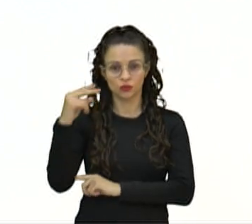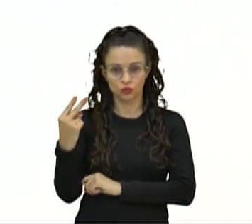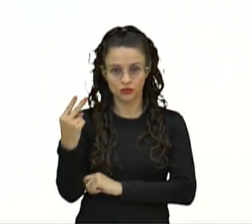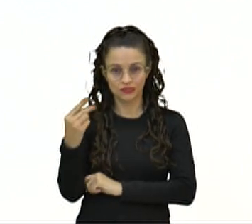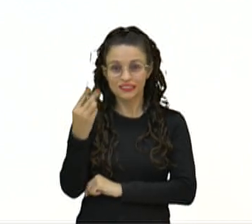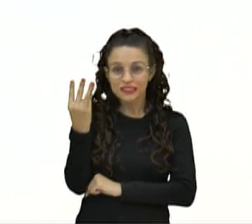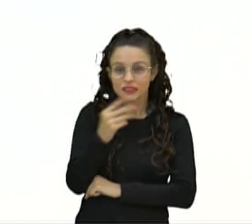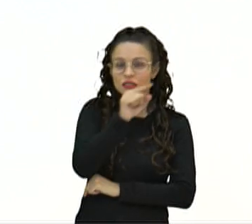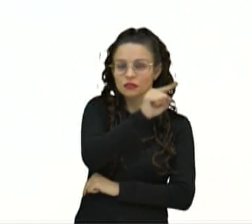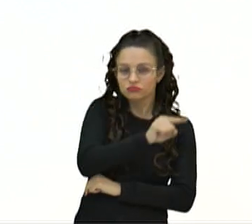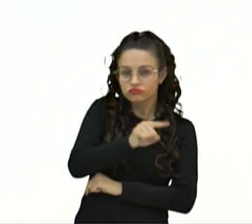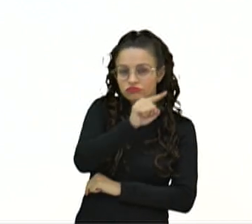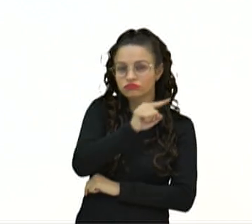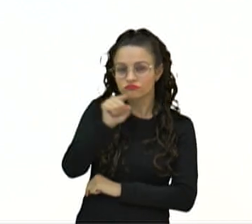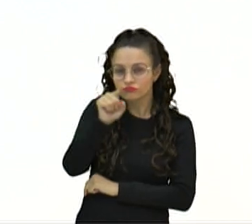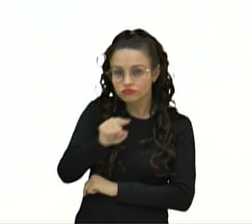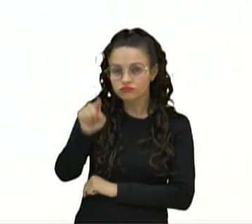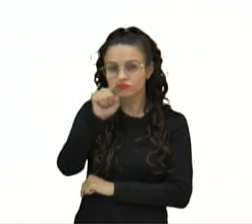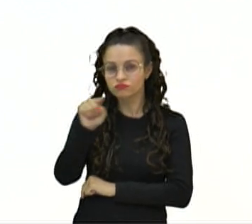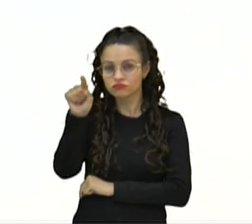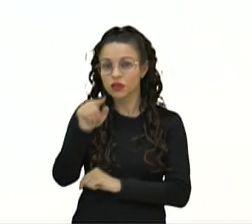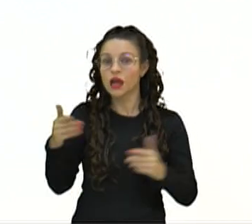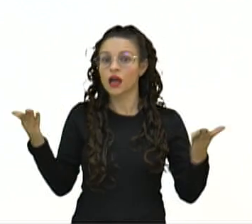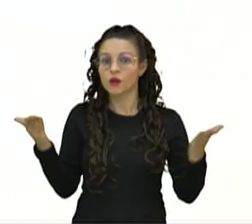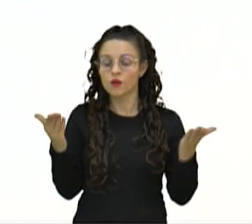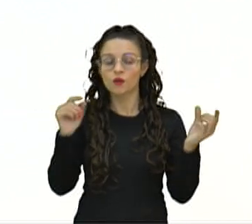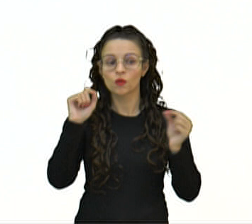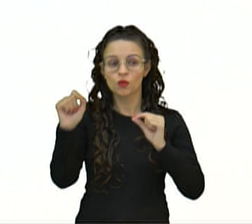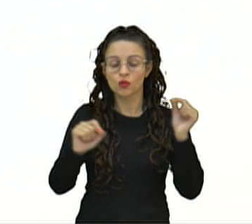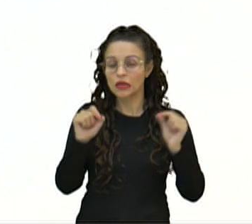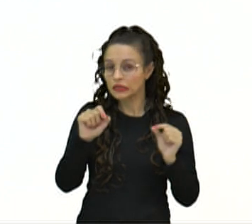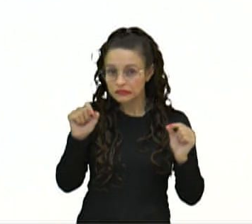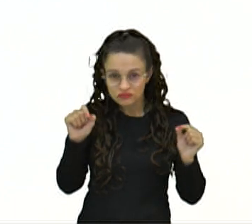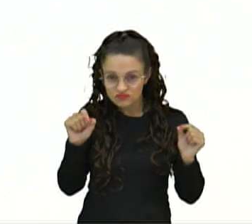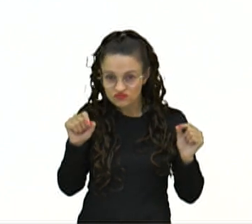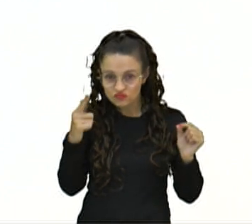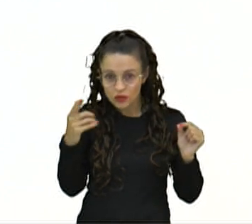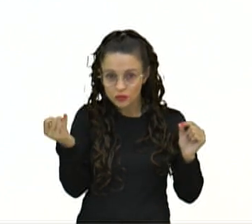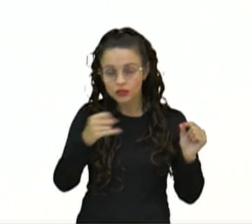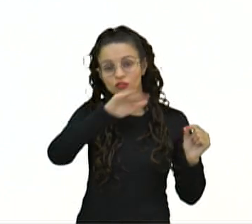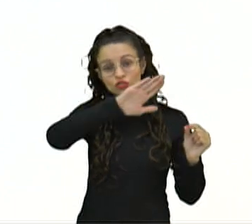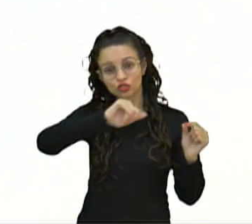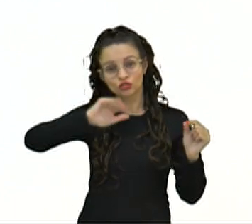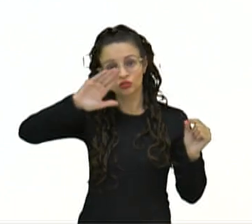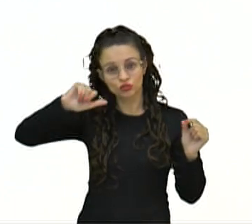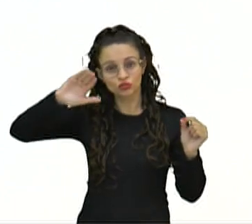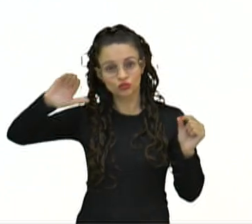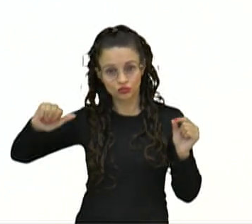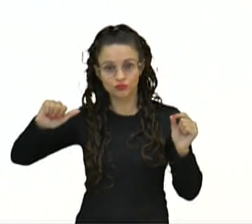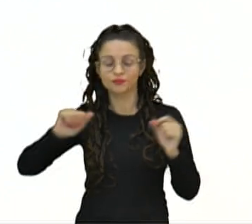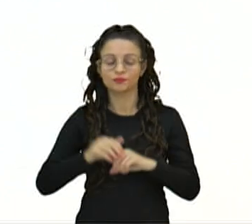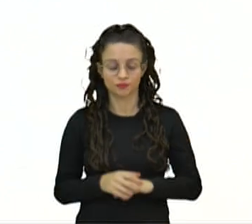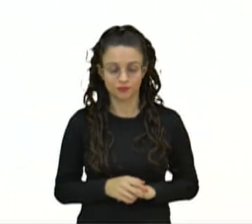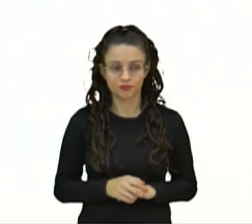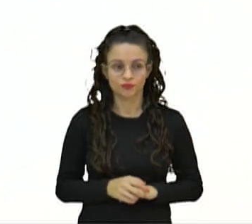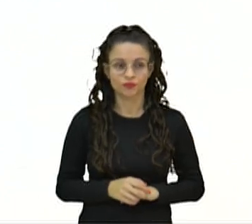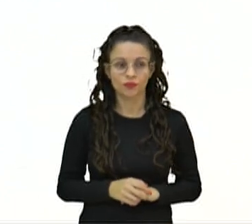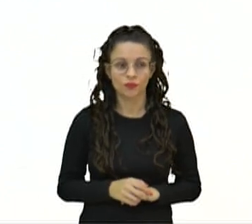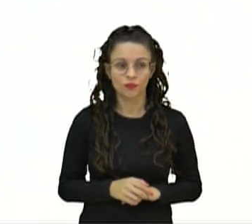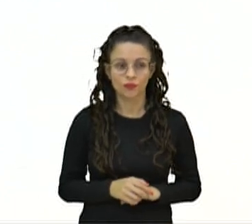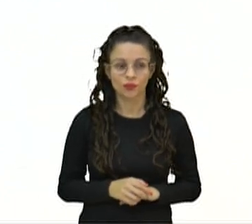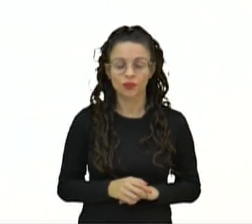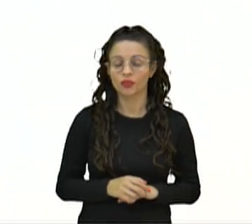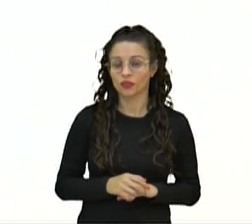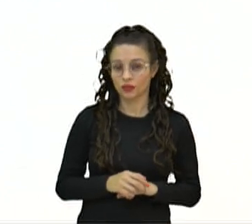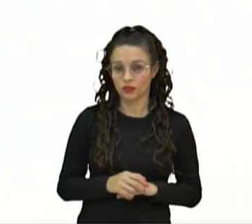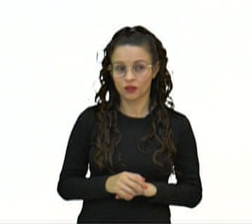três de interesse. Agora o que não me interessa tem que cair fora para que a nossa equação fique correta. Então, carbono